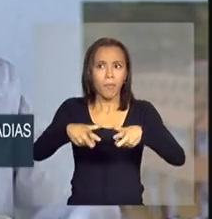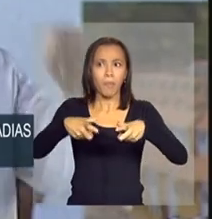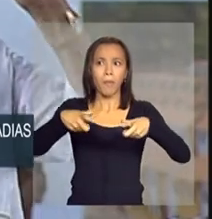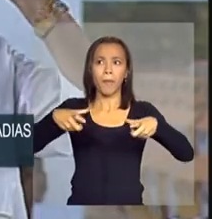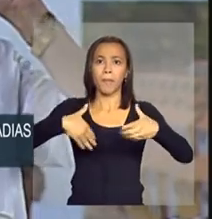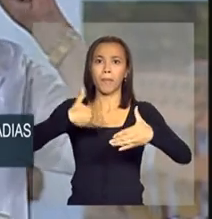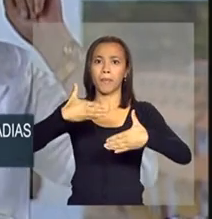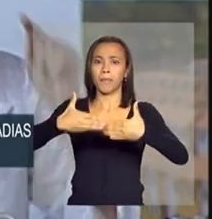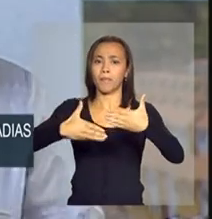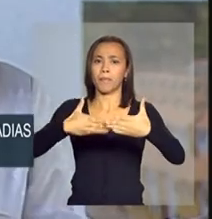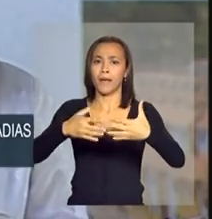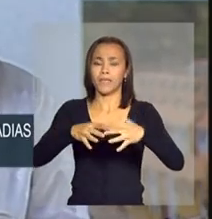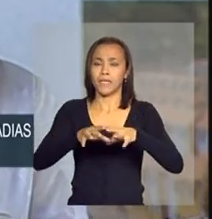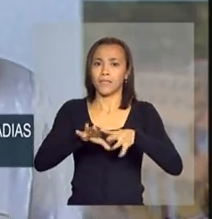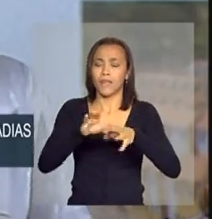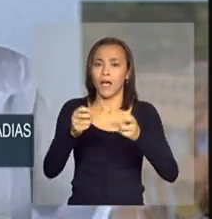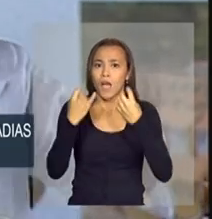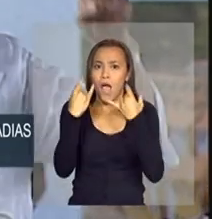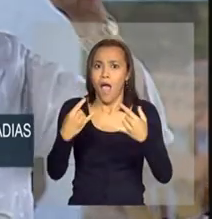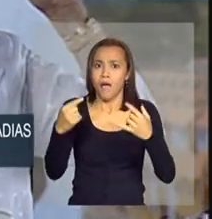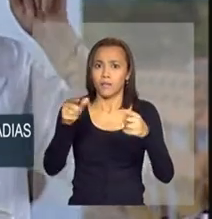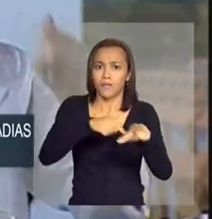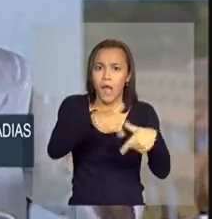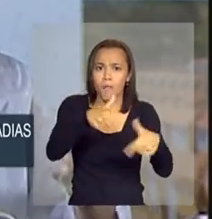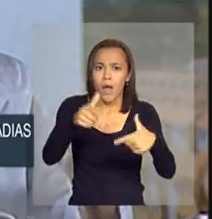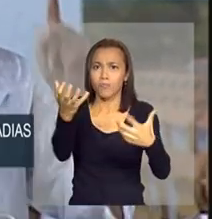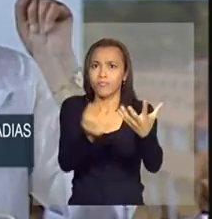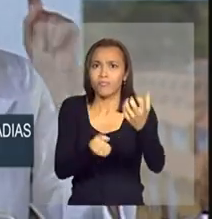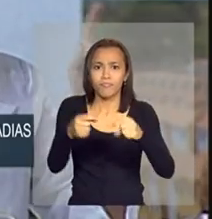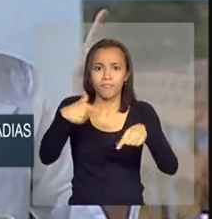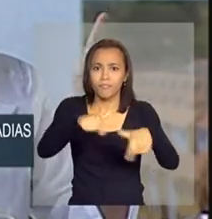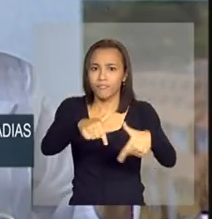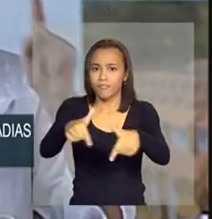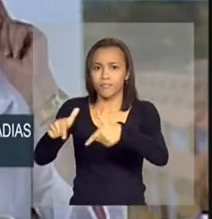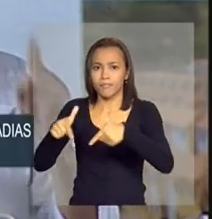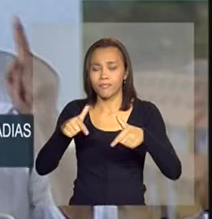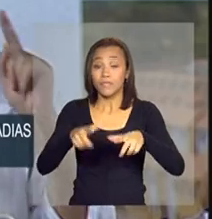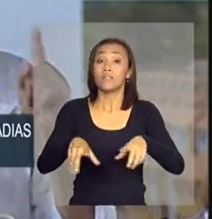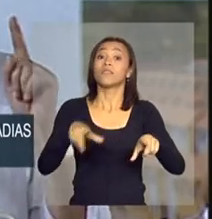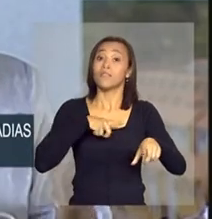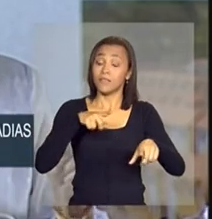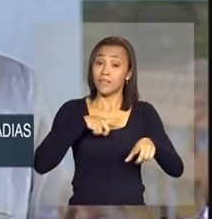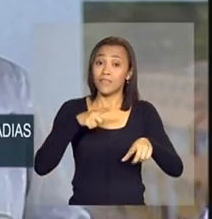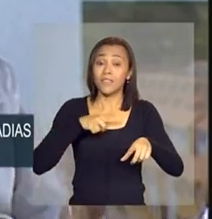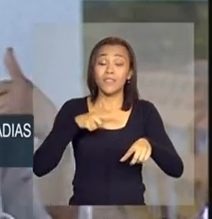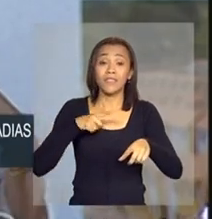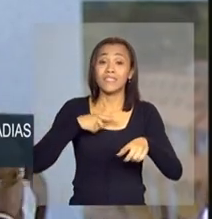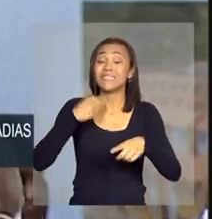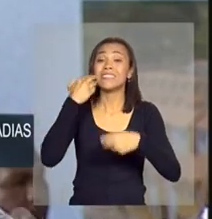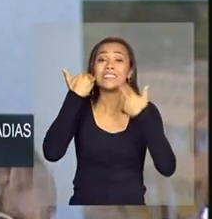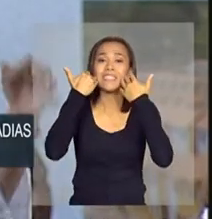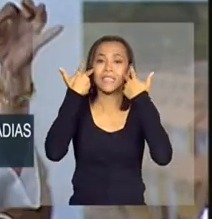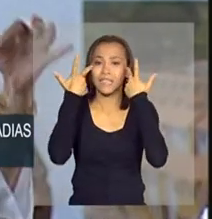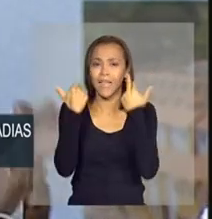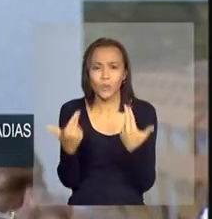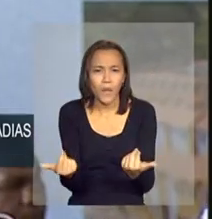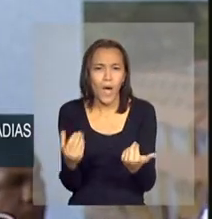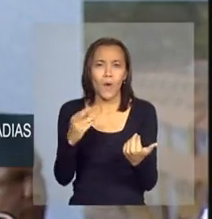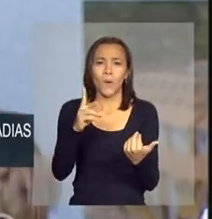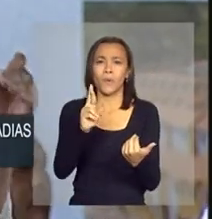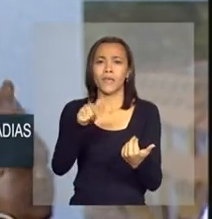que trará empregos que tem grande grande riqueza natural eu